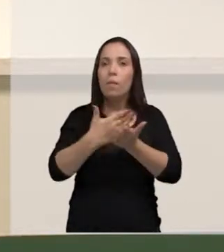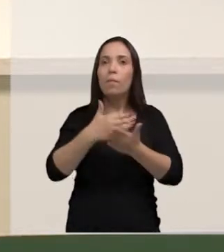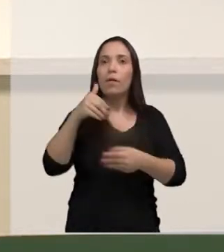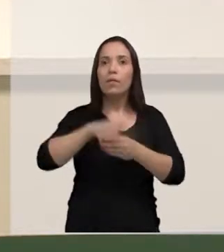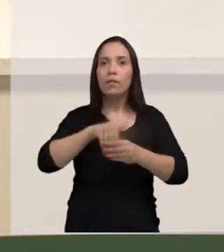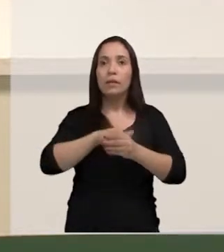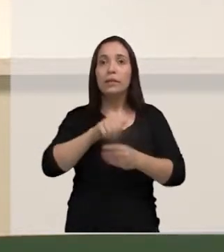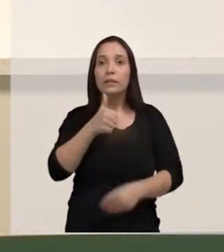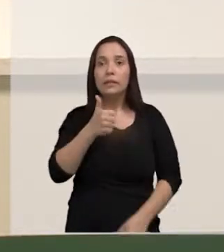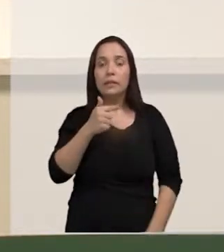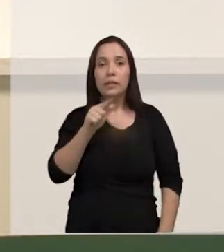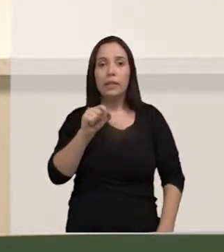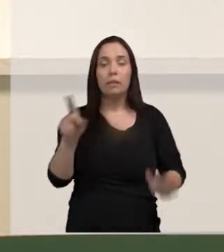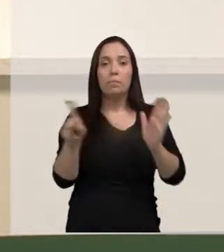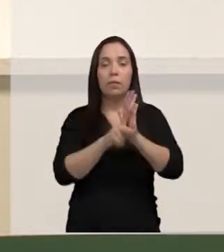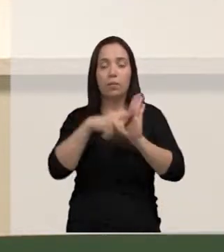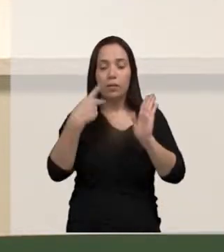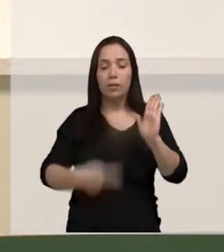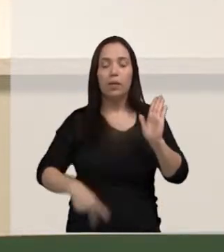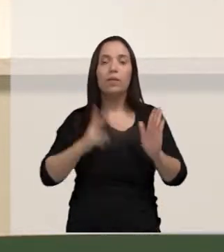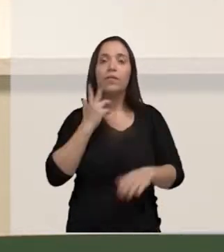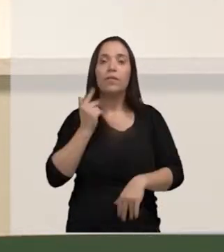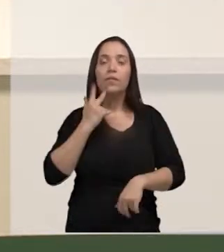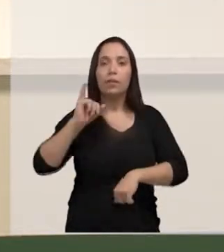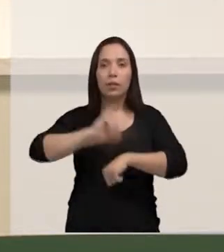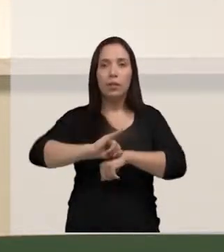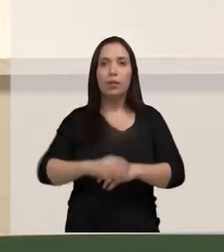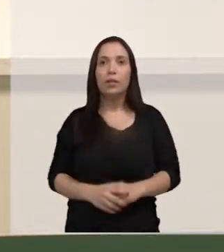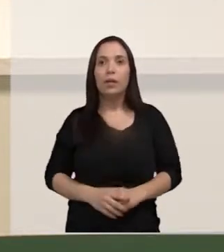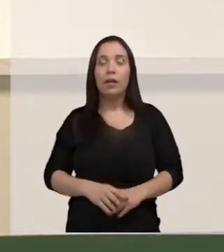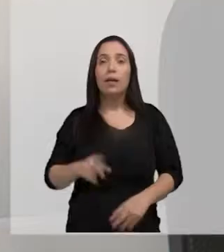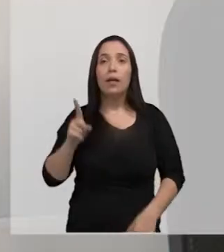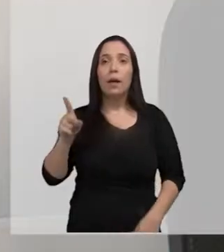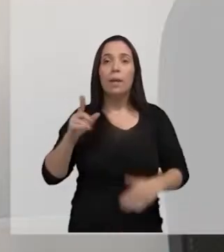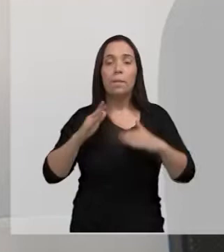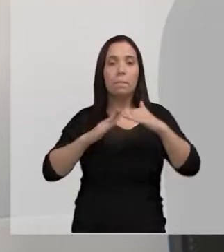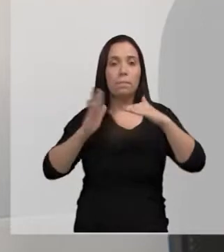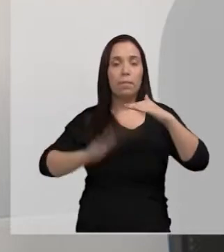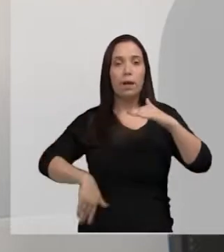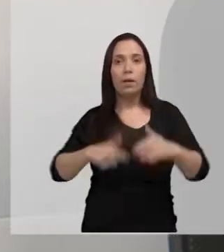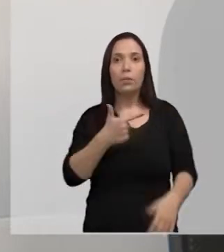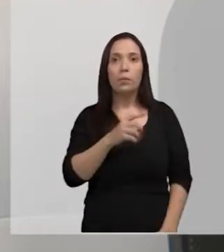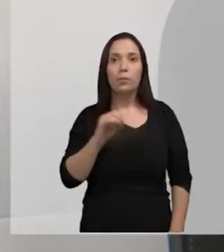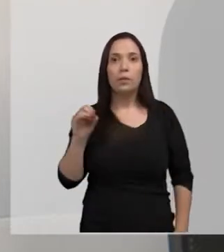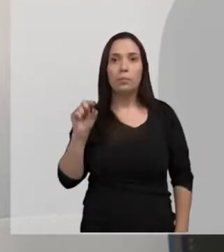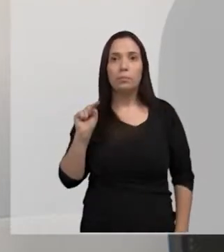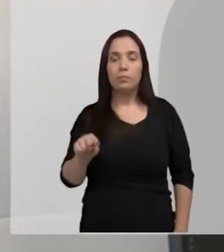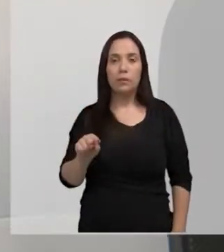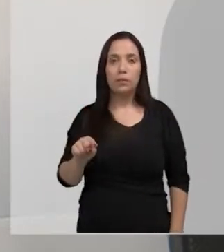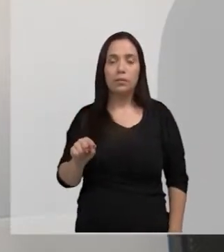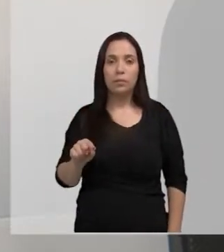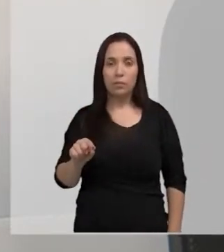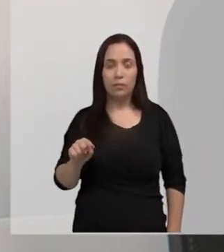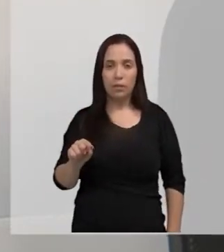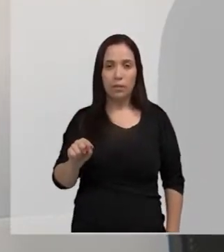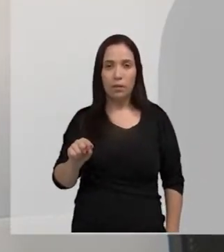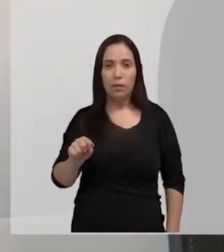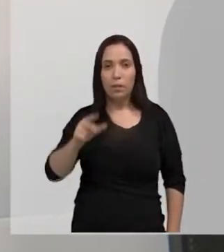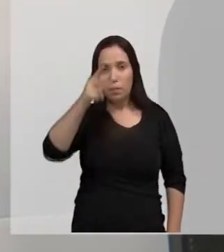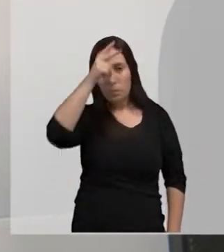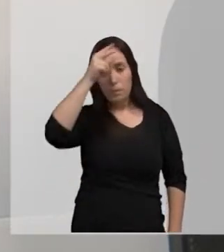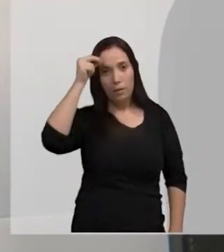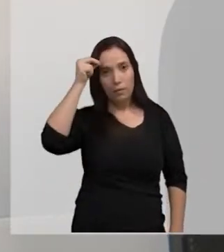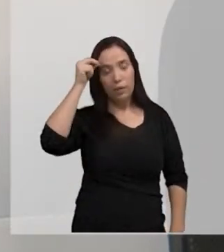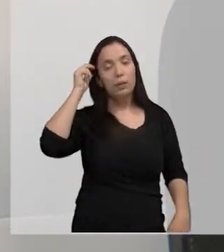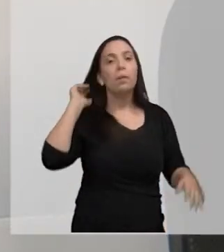170 mil votos dela, 130 mil foi na capital. Então, ela teve ela teve menos de 200 mil votos para